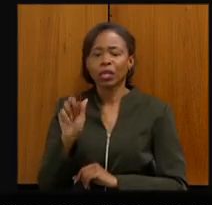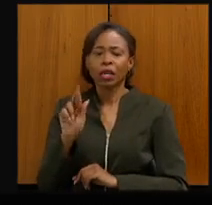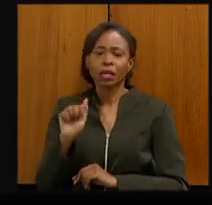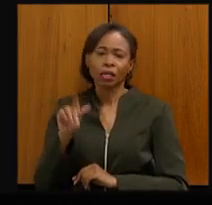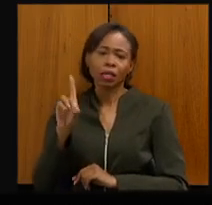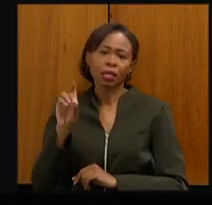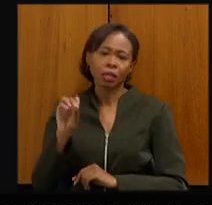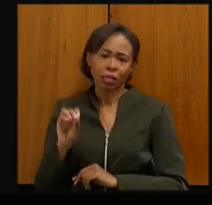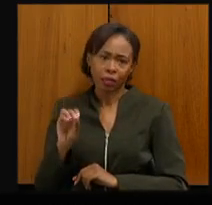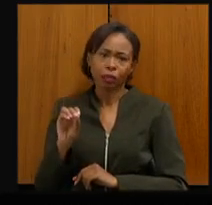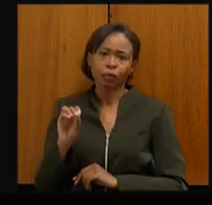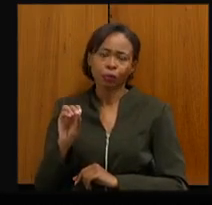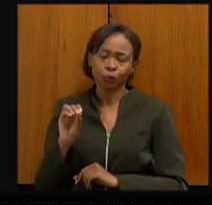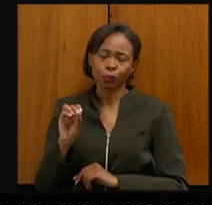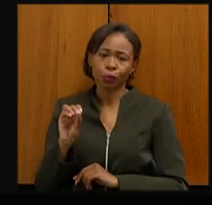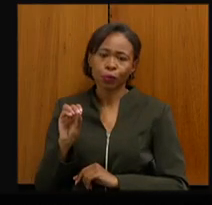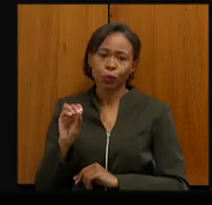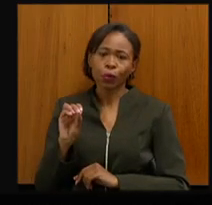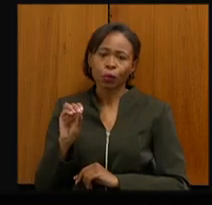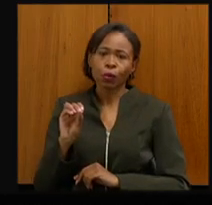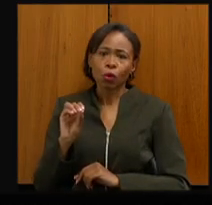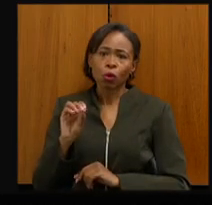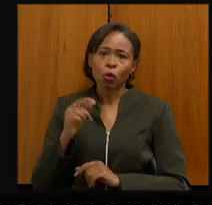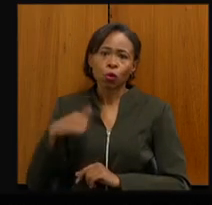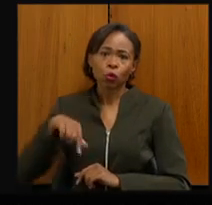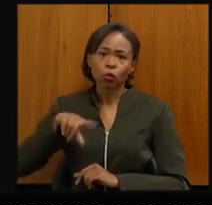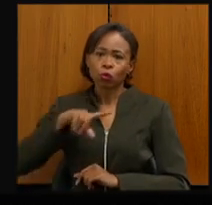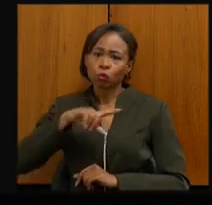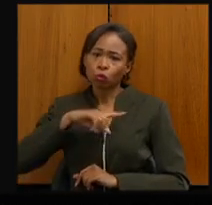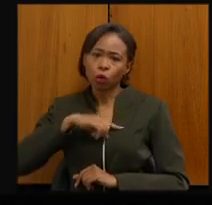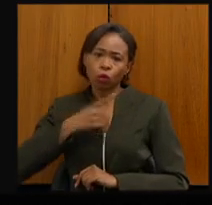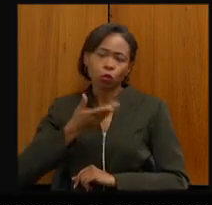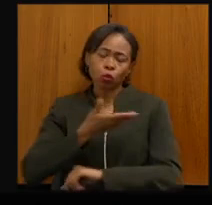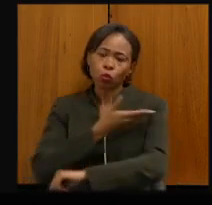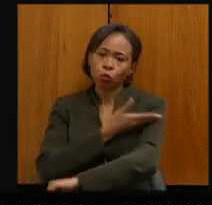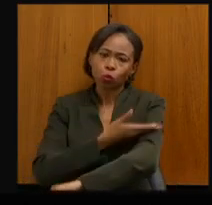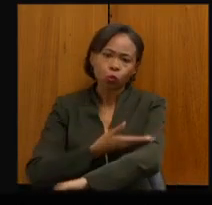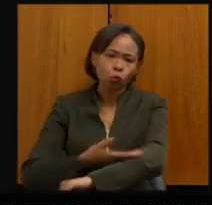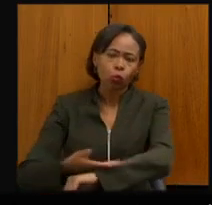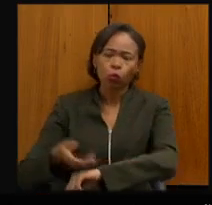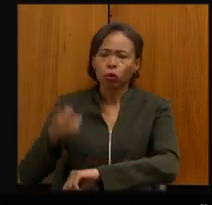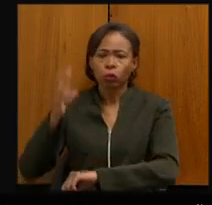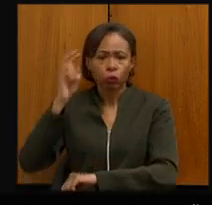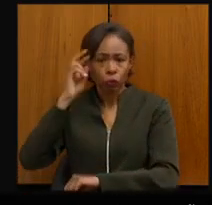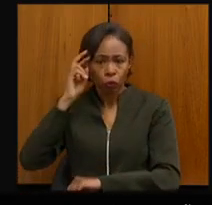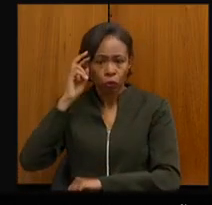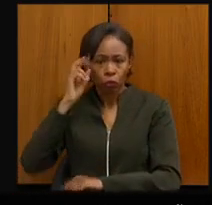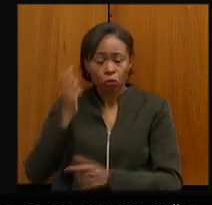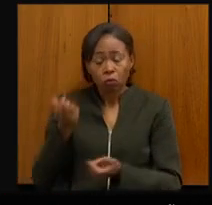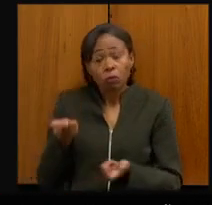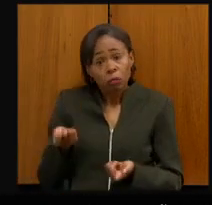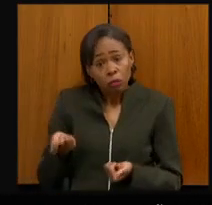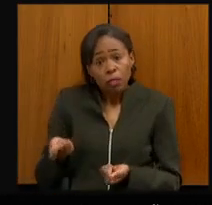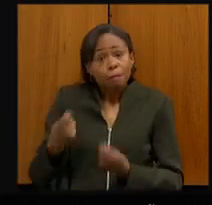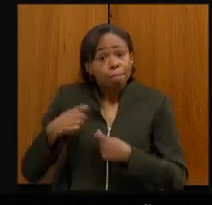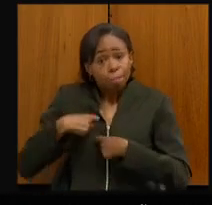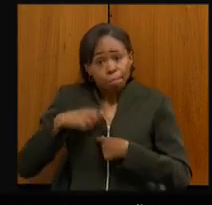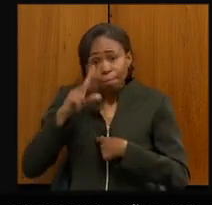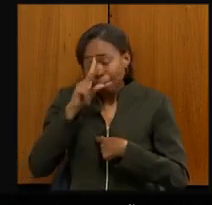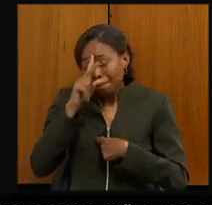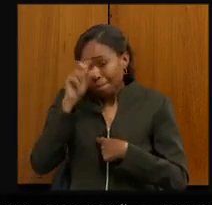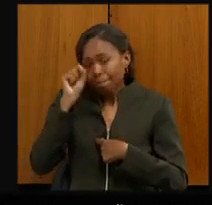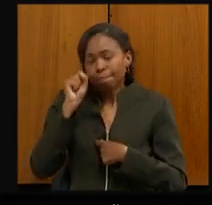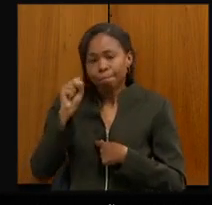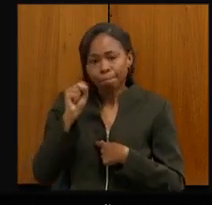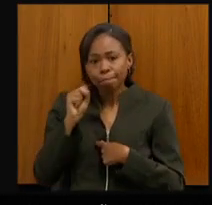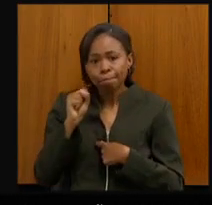cosmologia dos nossos em Campos nossos encantar ias então isso aqui nos dá força né isso aqui da